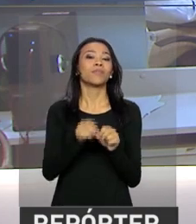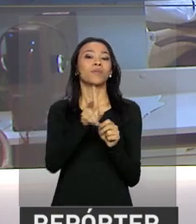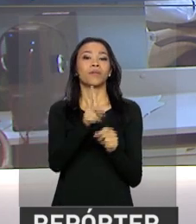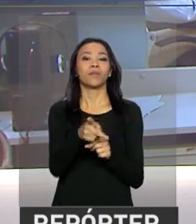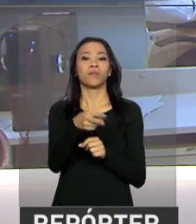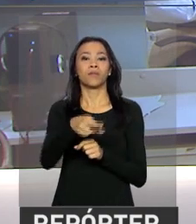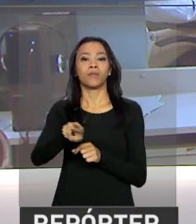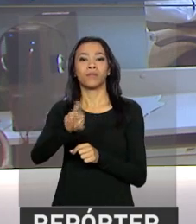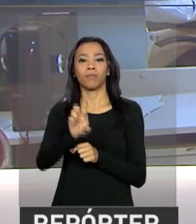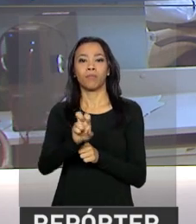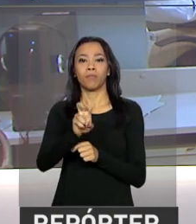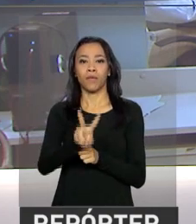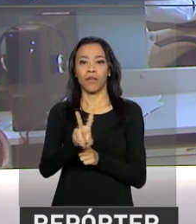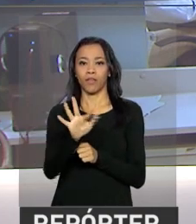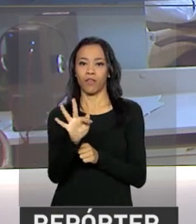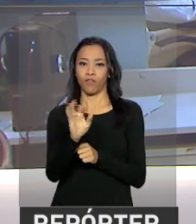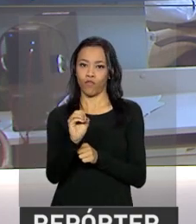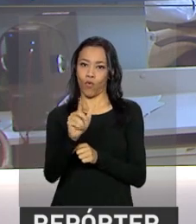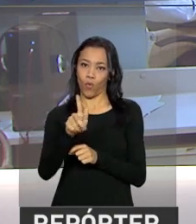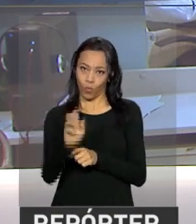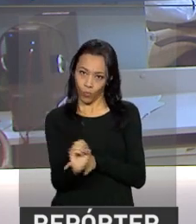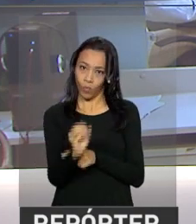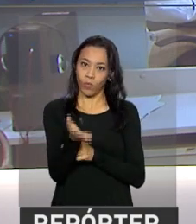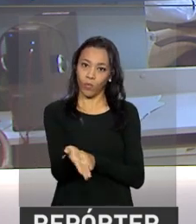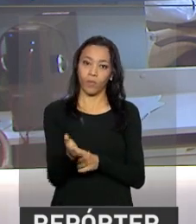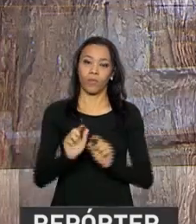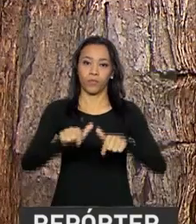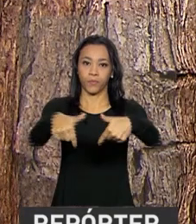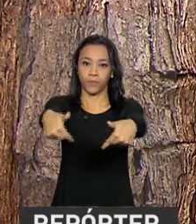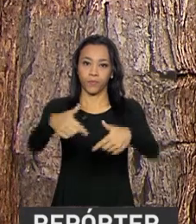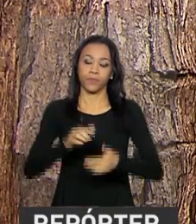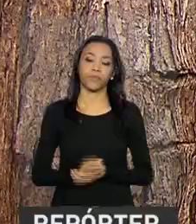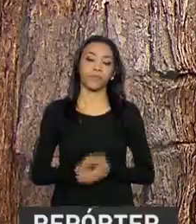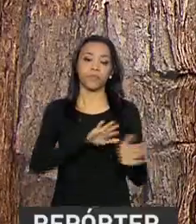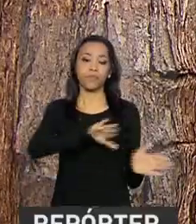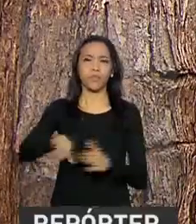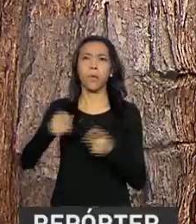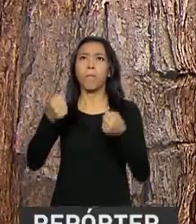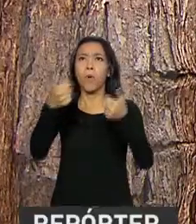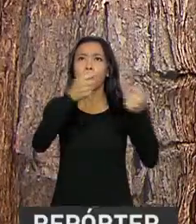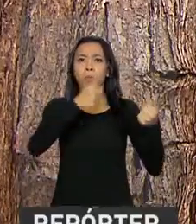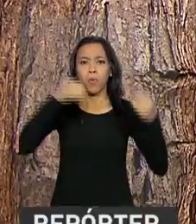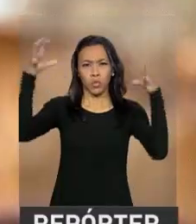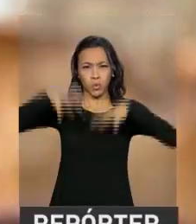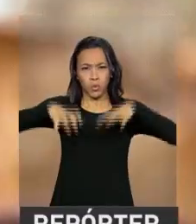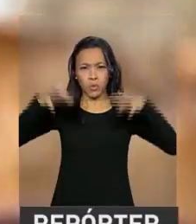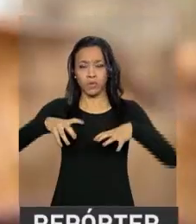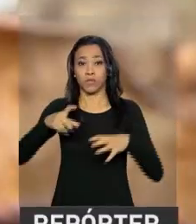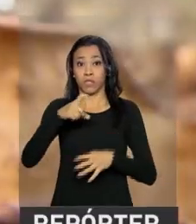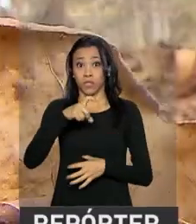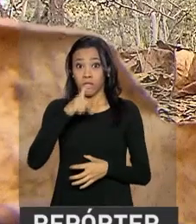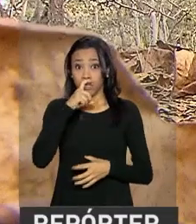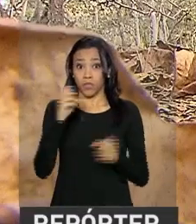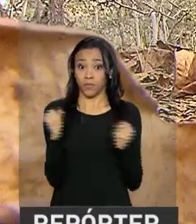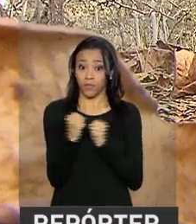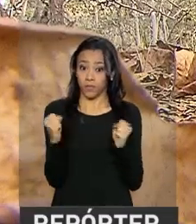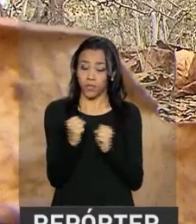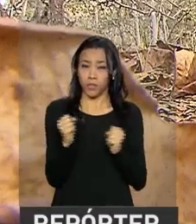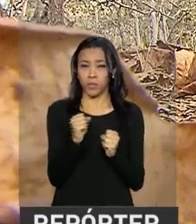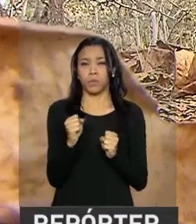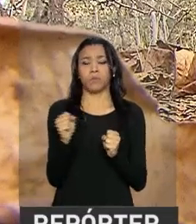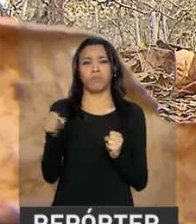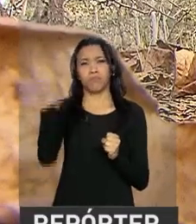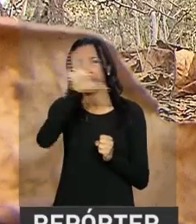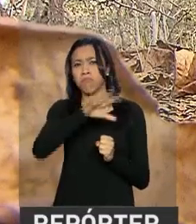Combate aos Incêndios Florestais, Previfogo. Menos chuvas, mais frio. Estamos na época de seca em quase todo o